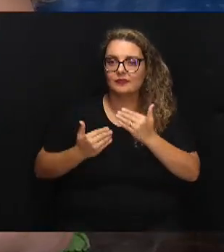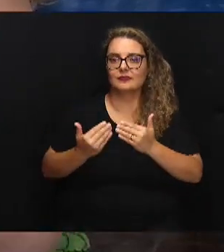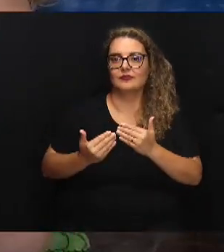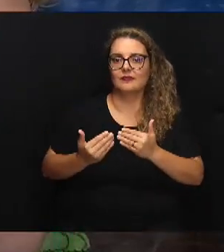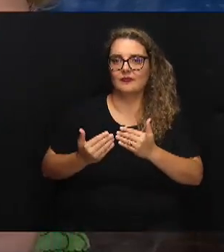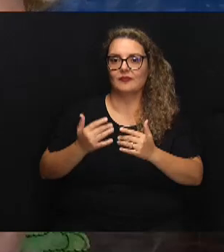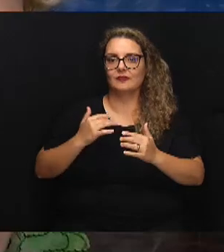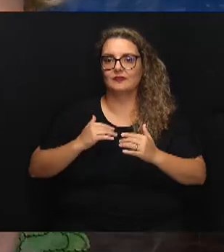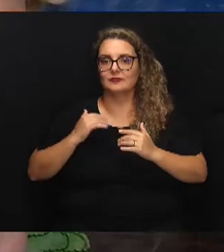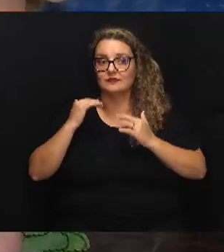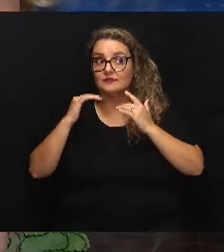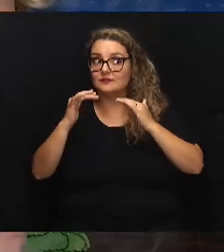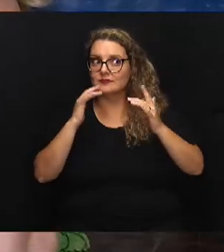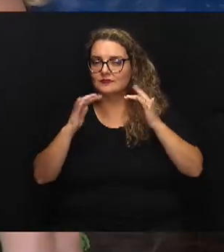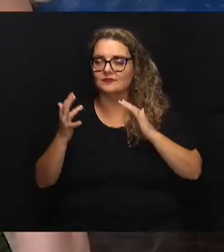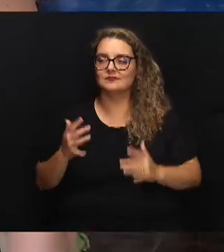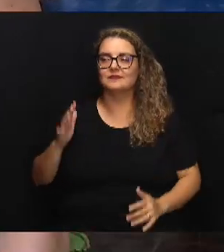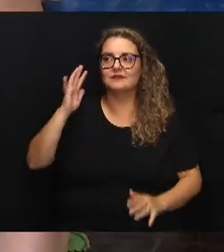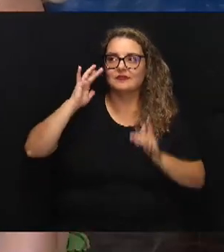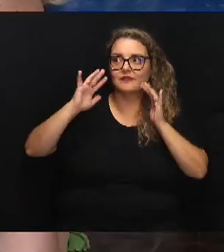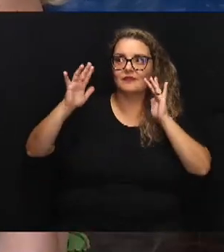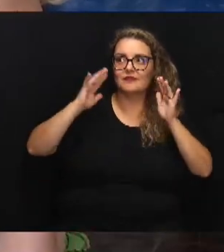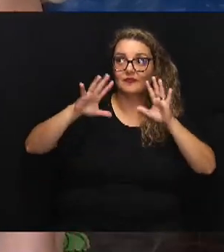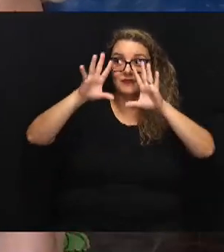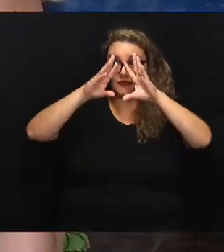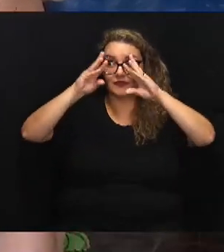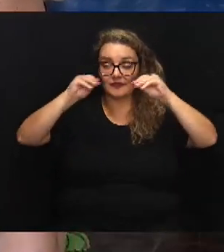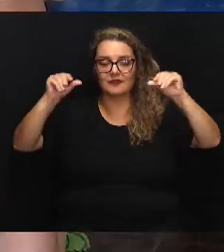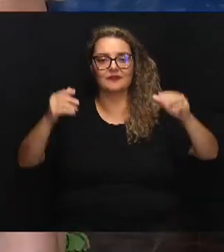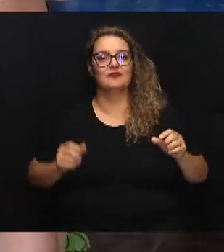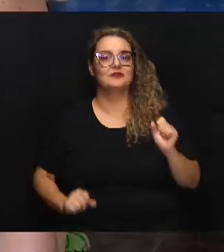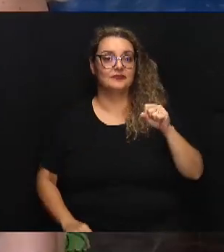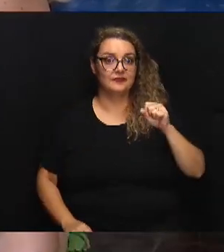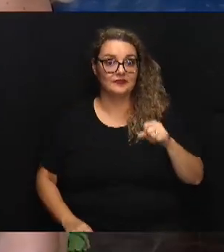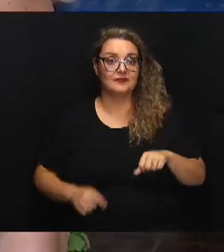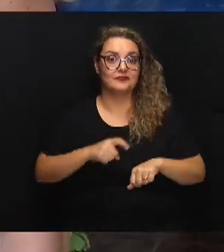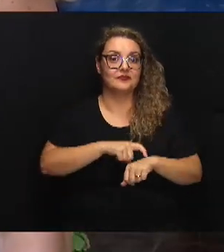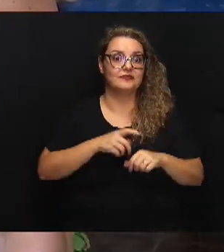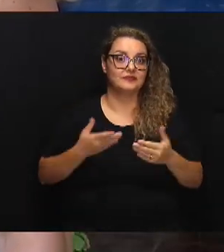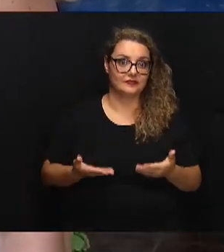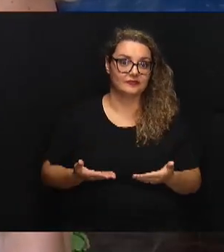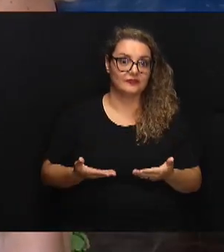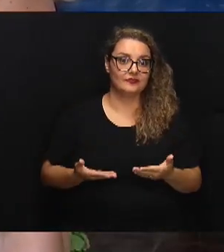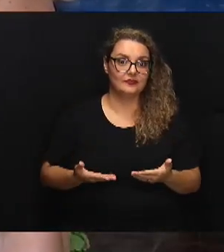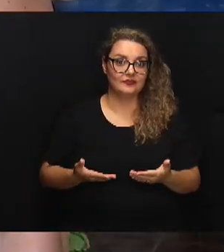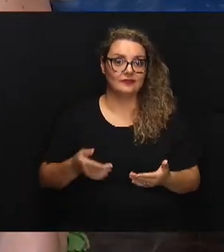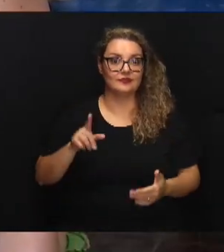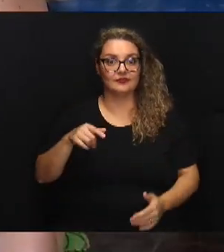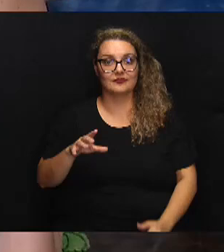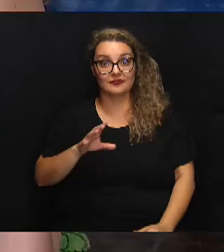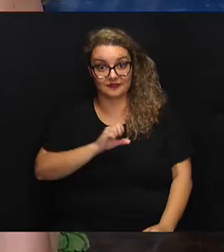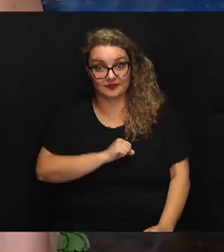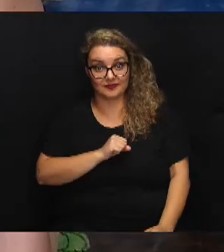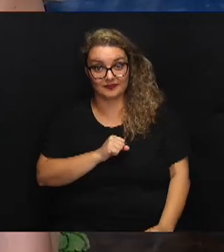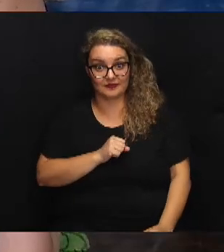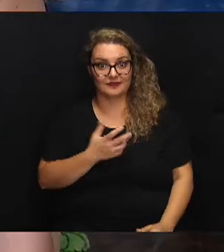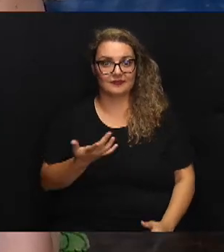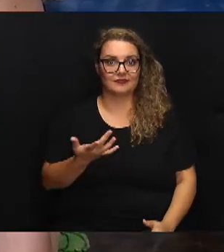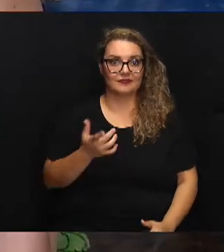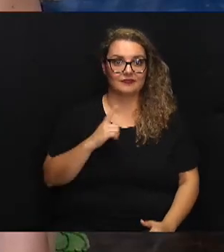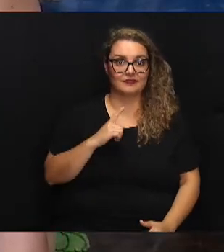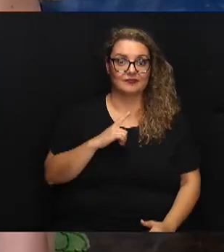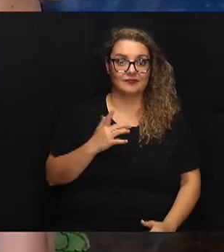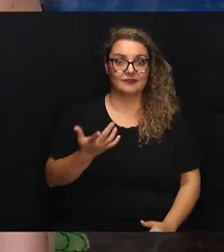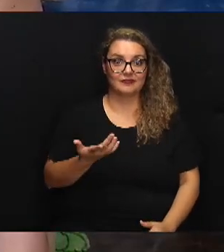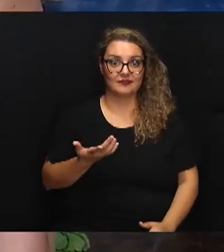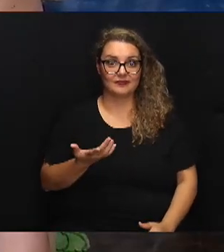sonhar, caminhos para abstrair, não é? Sim. Elas têm esse momento aqui, é um momento assim bem, eu gosto de ter bastante assim,